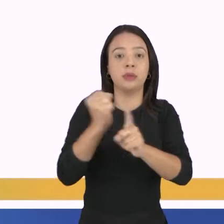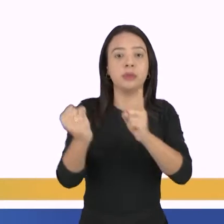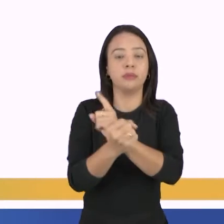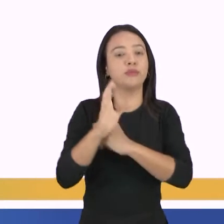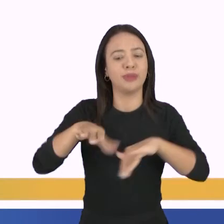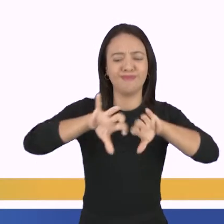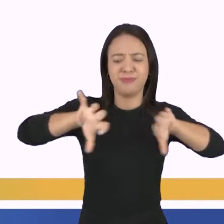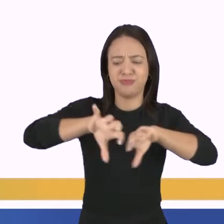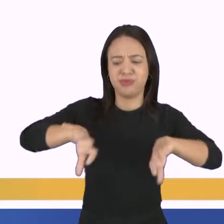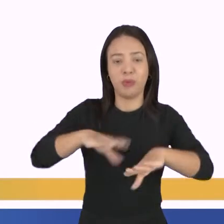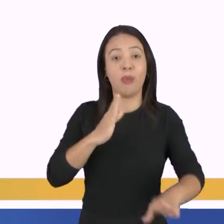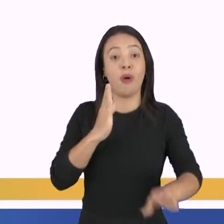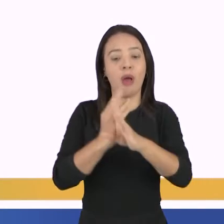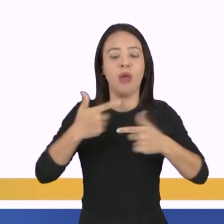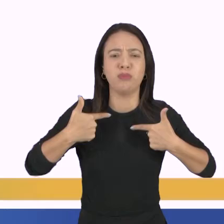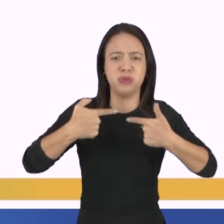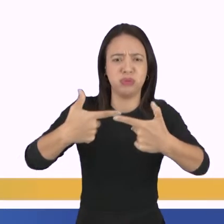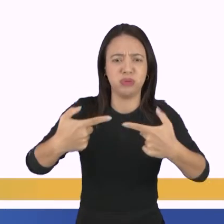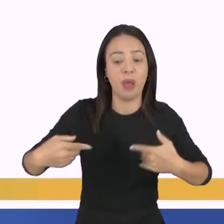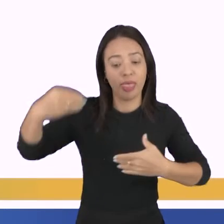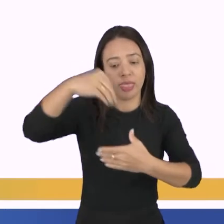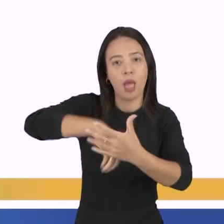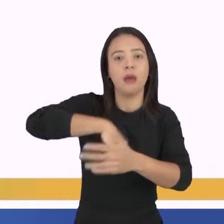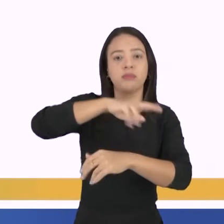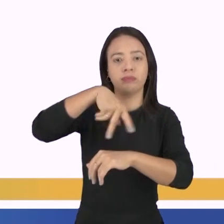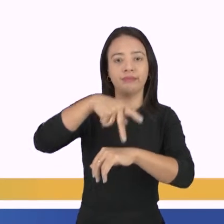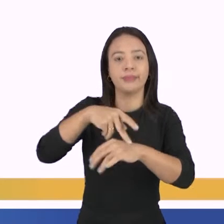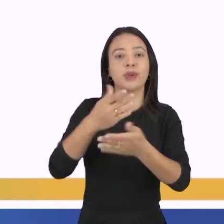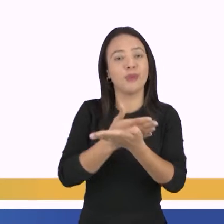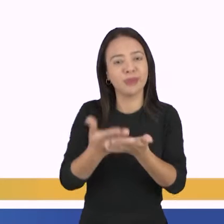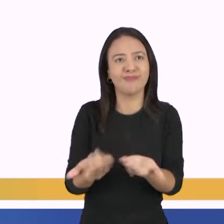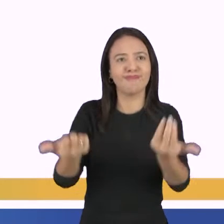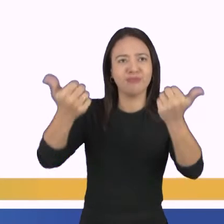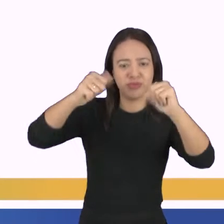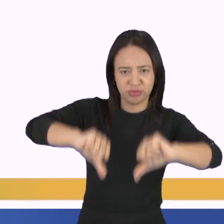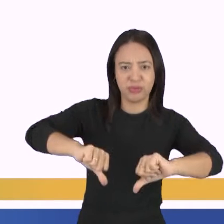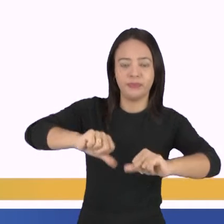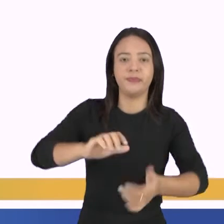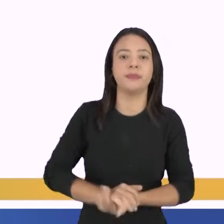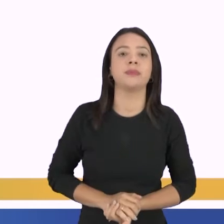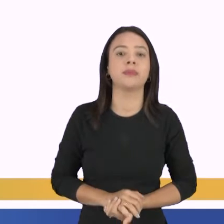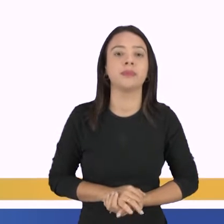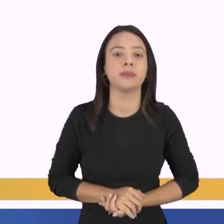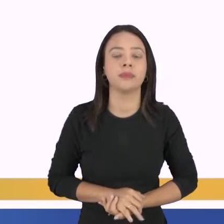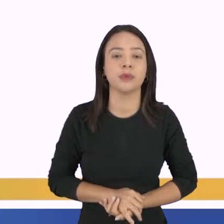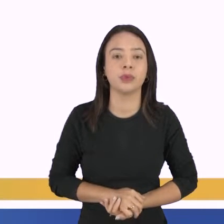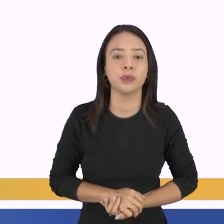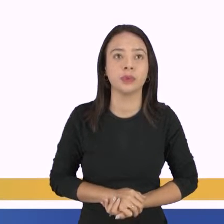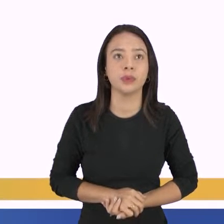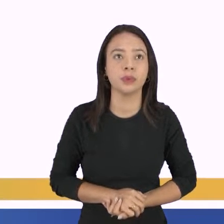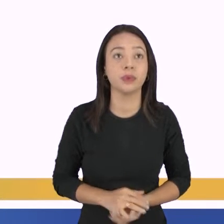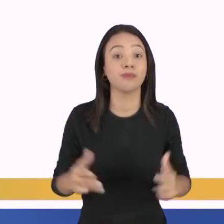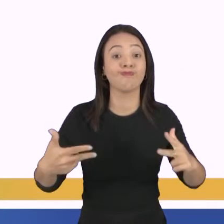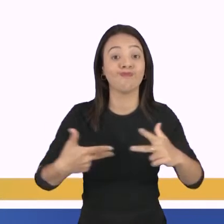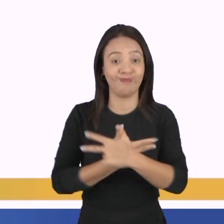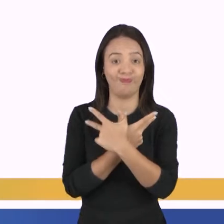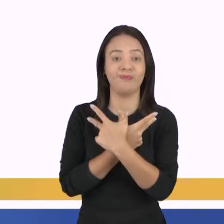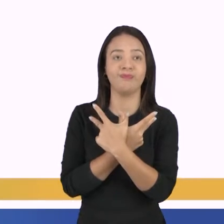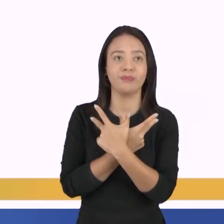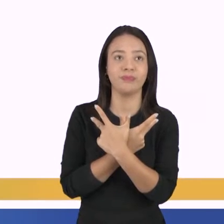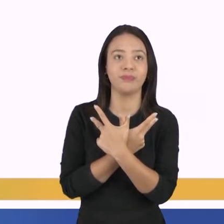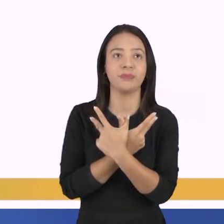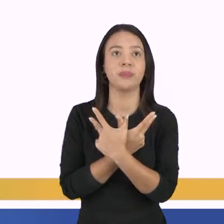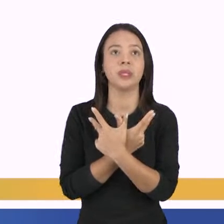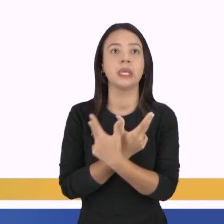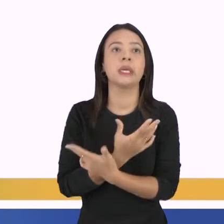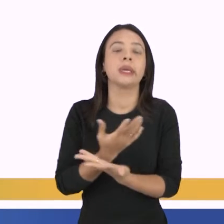lutas internas, né, que os levaram à ruína. E aqui vamos falar, né,